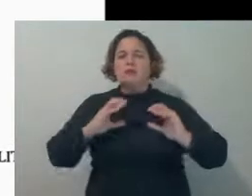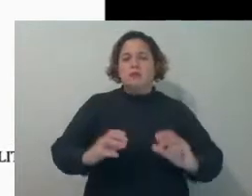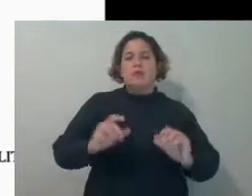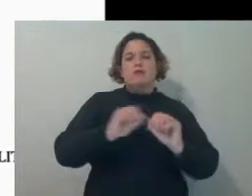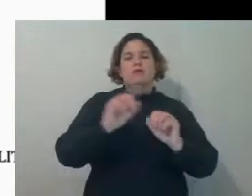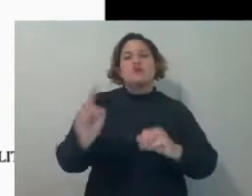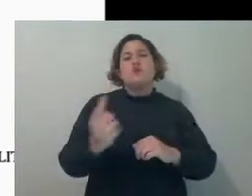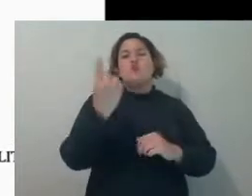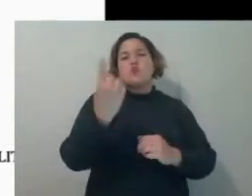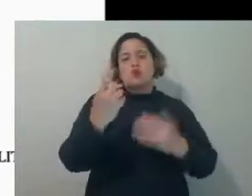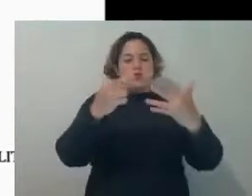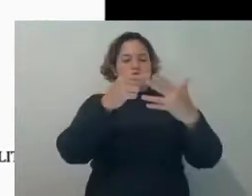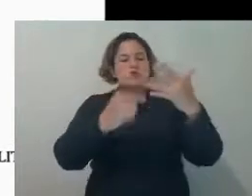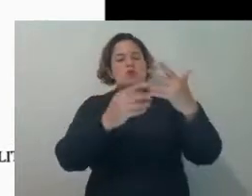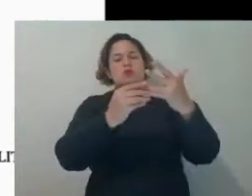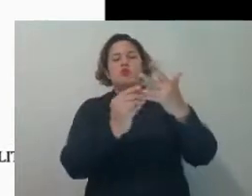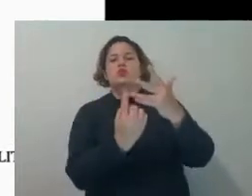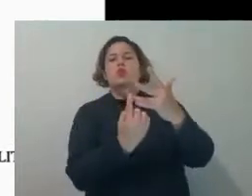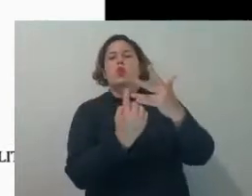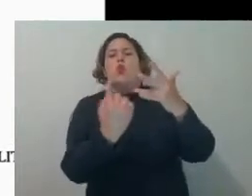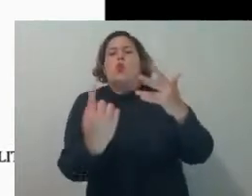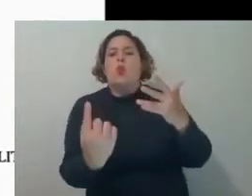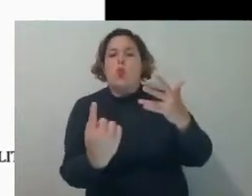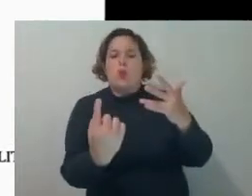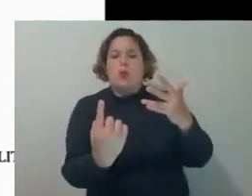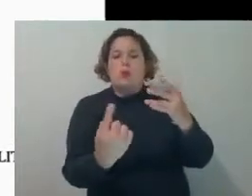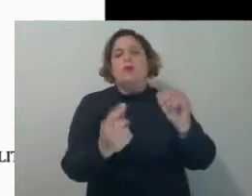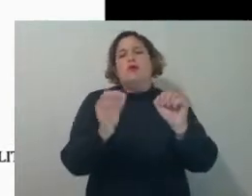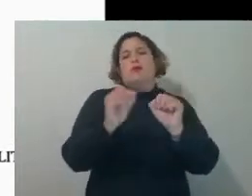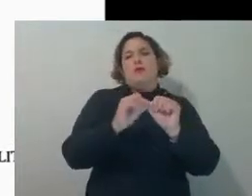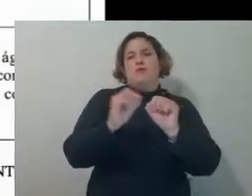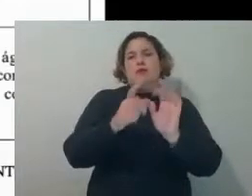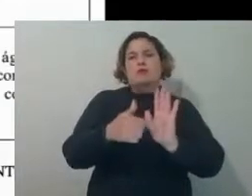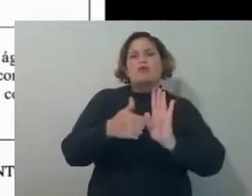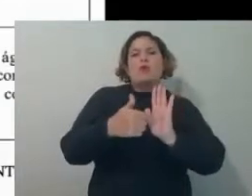grupo de indicador, que é o grupo de indicador comportamental.